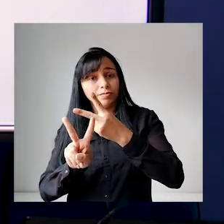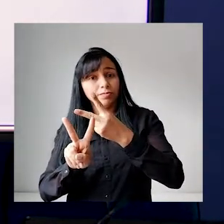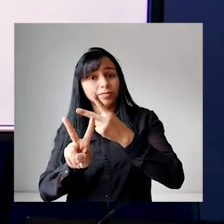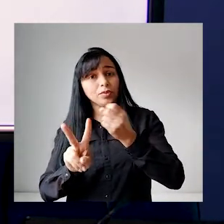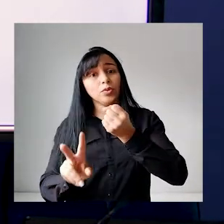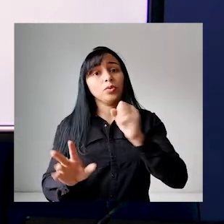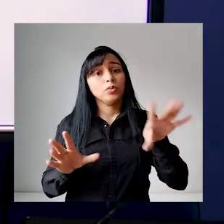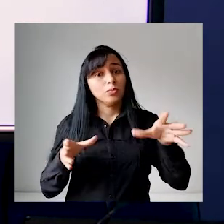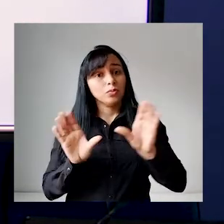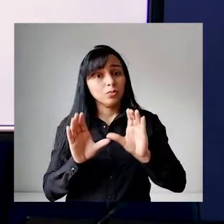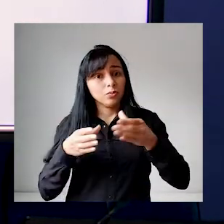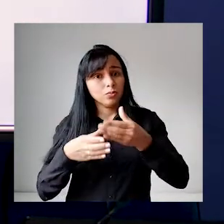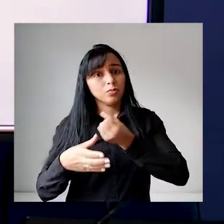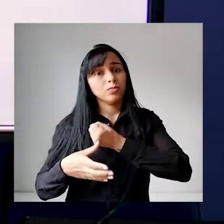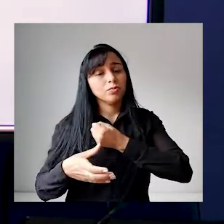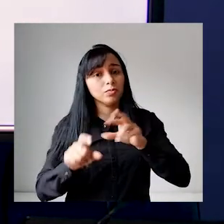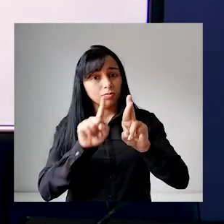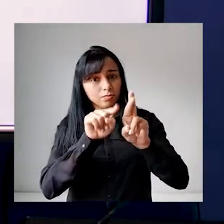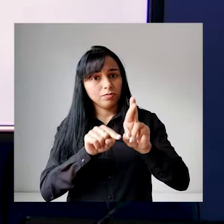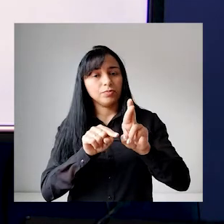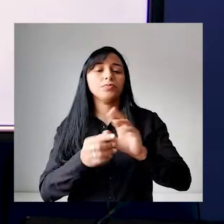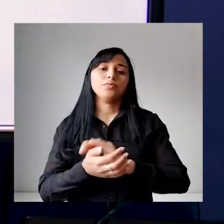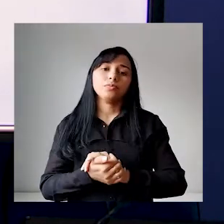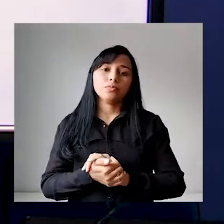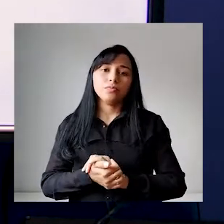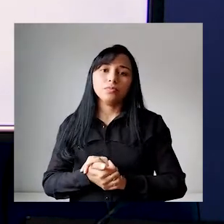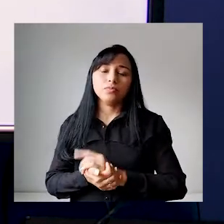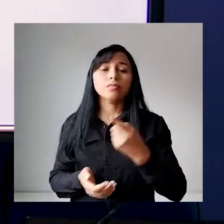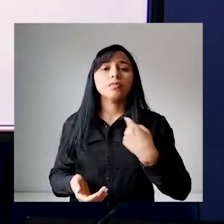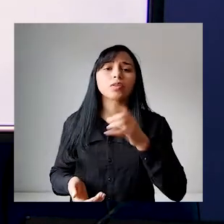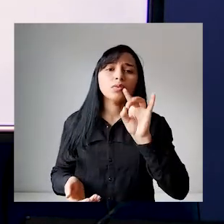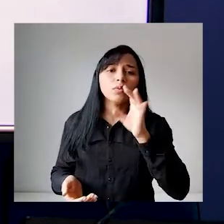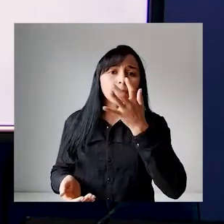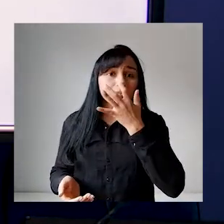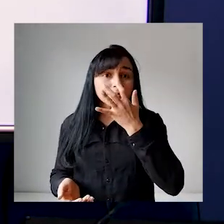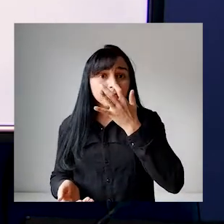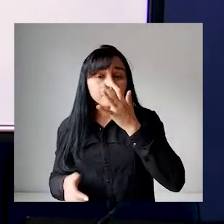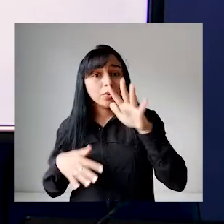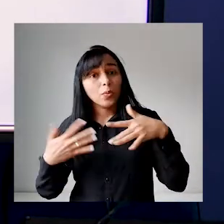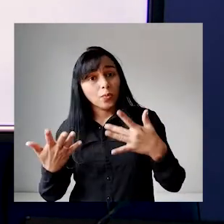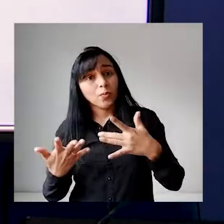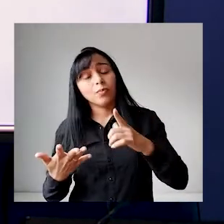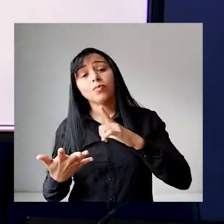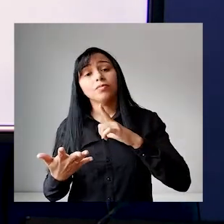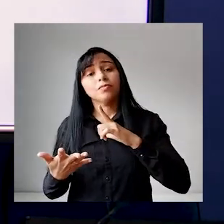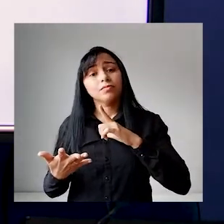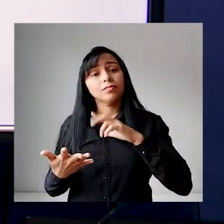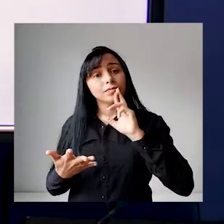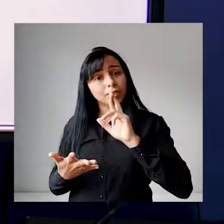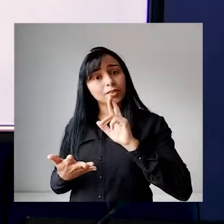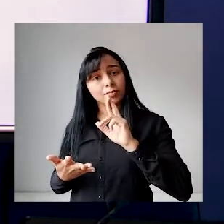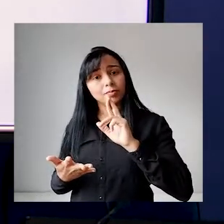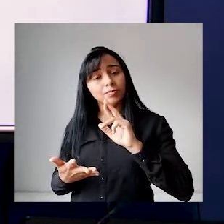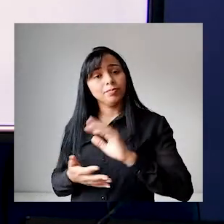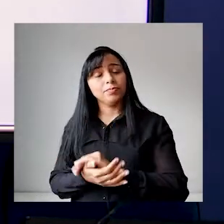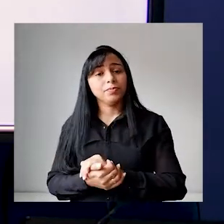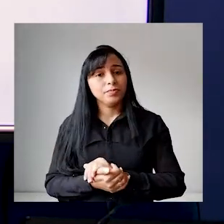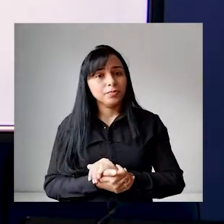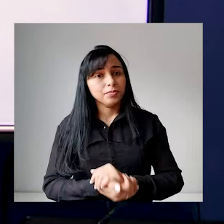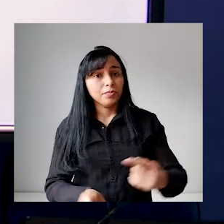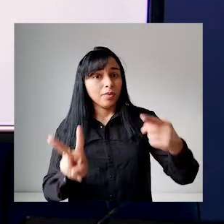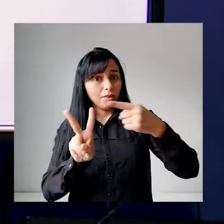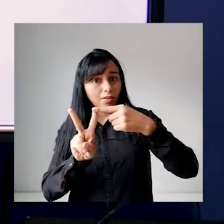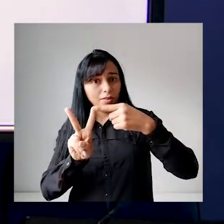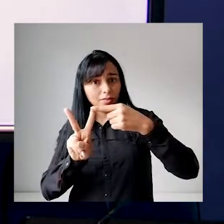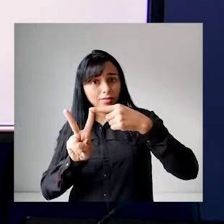reais? Então, aqui a gente não vai calcular as raízes, a gente vai observar qual delas tem resultado nos reais. Então, veja só, raiz